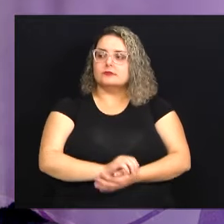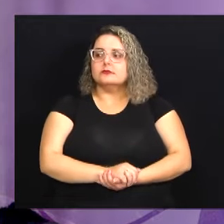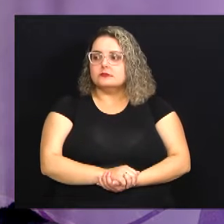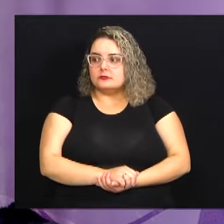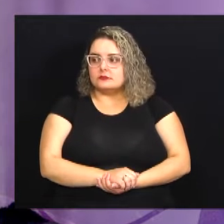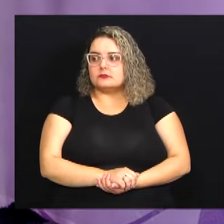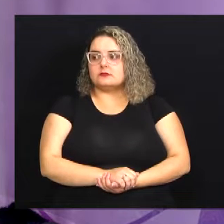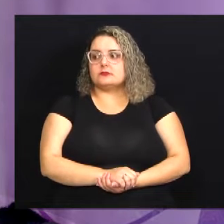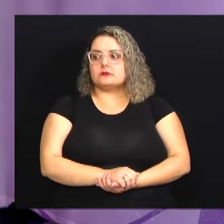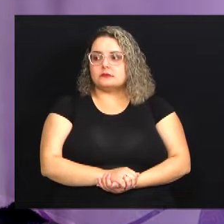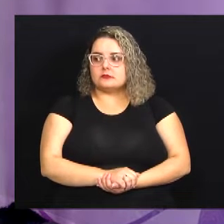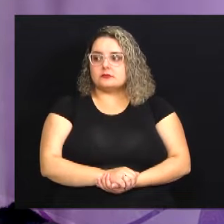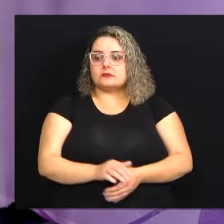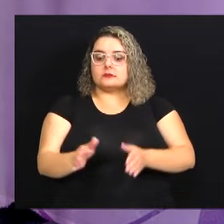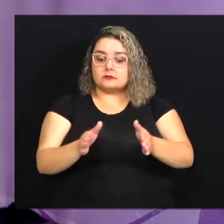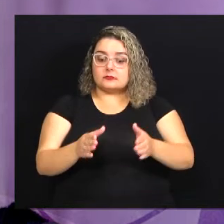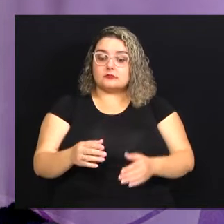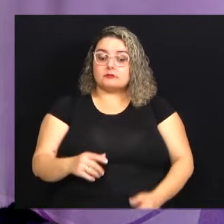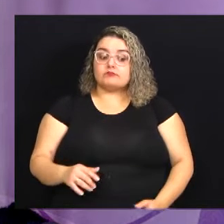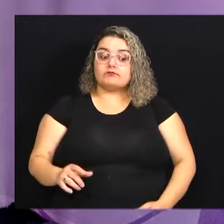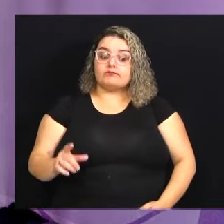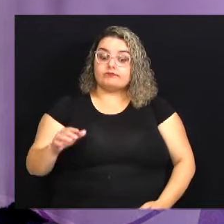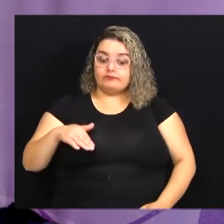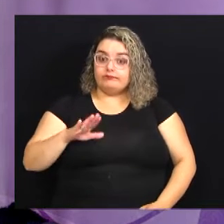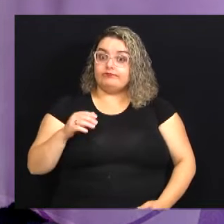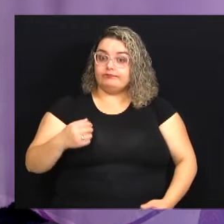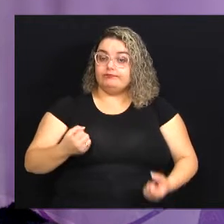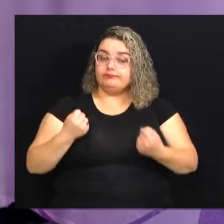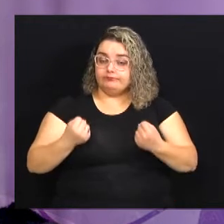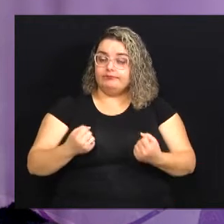esse é um aspecto triste. Por exemplo,